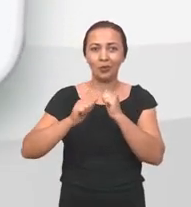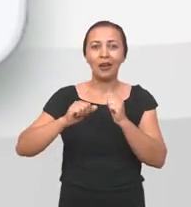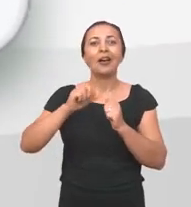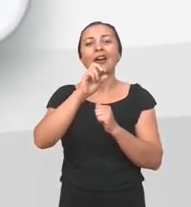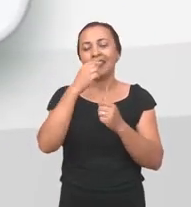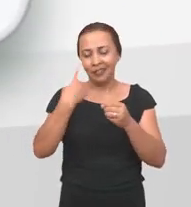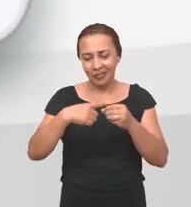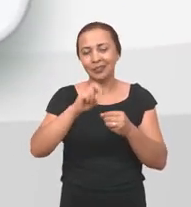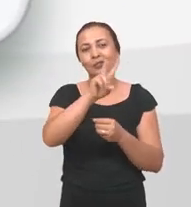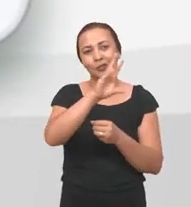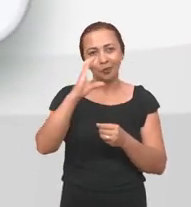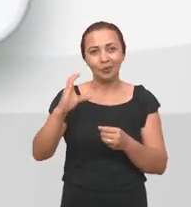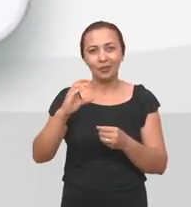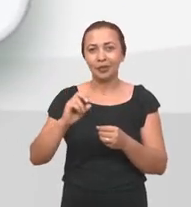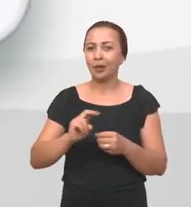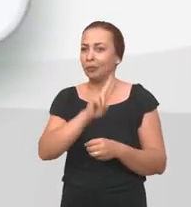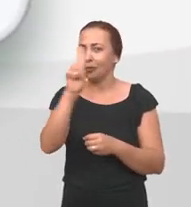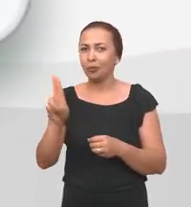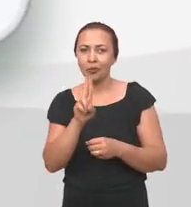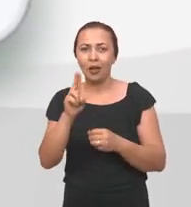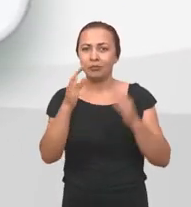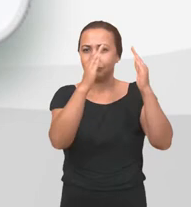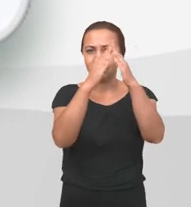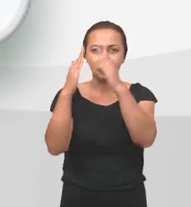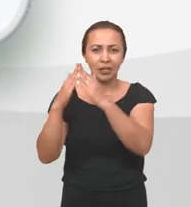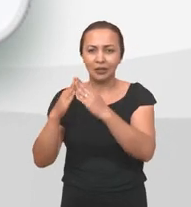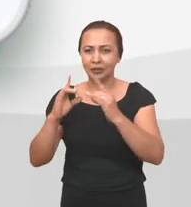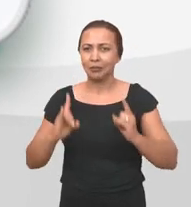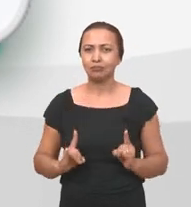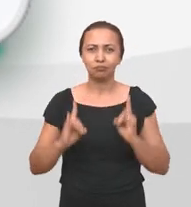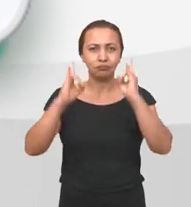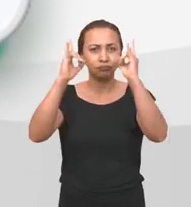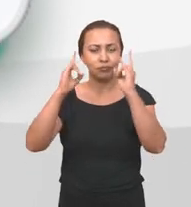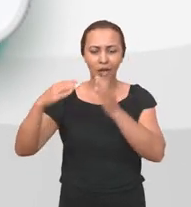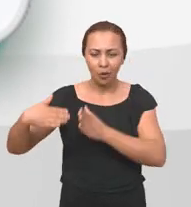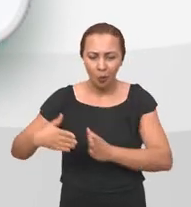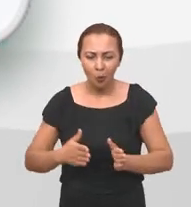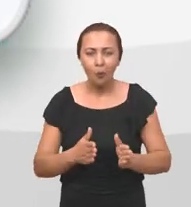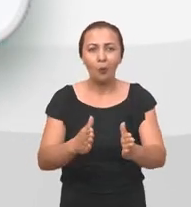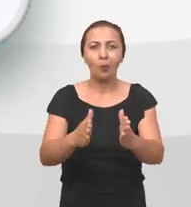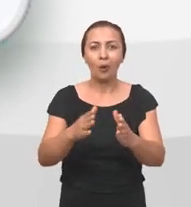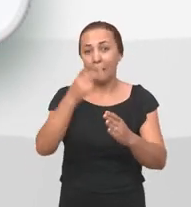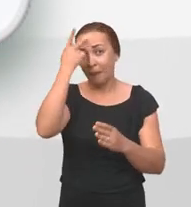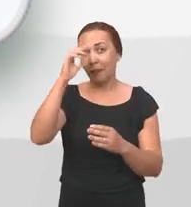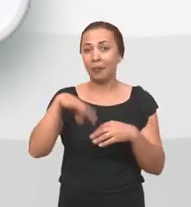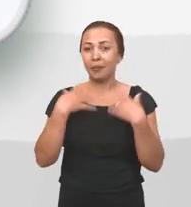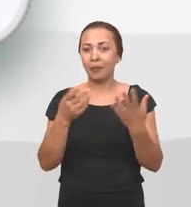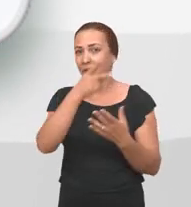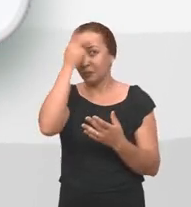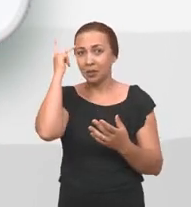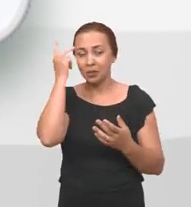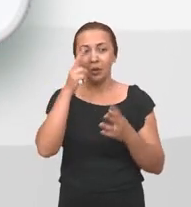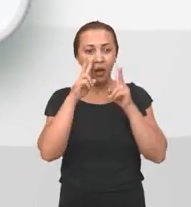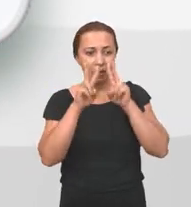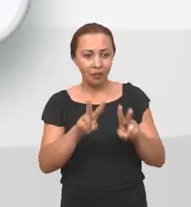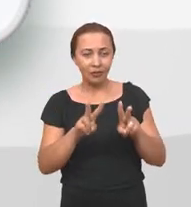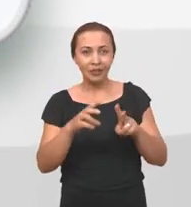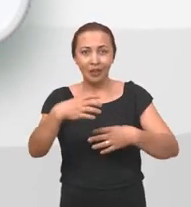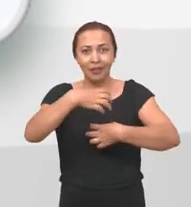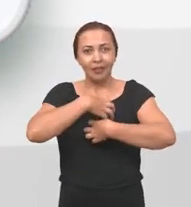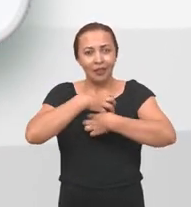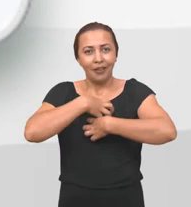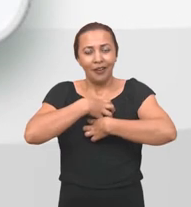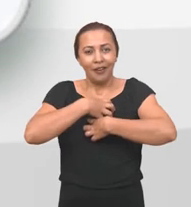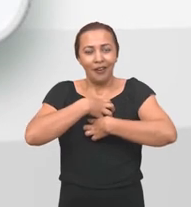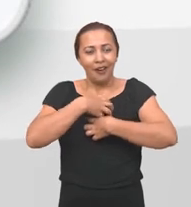eu tentei utilizar casas, prédios, ruas, para que quando a pessoa visse, ela se sentisse em